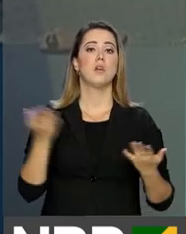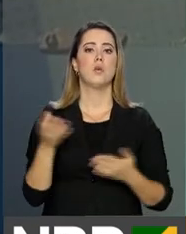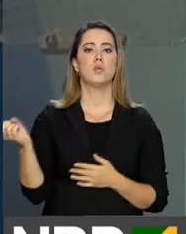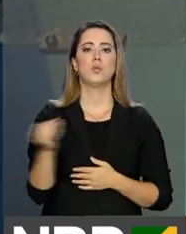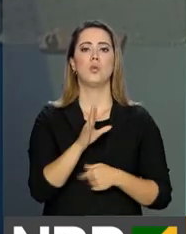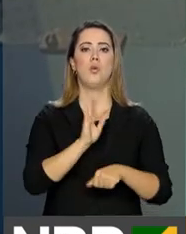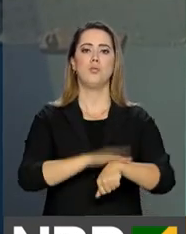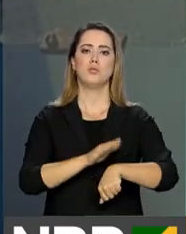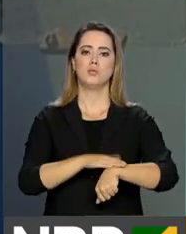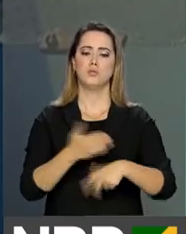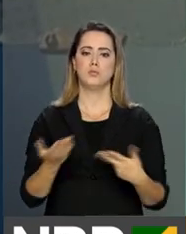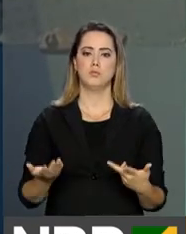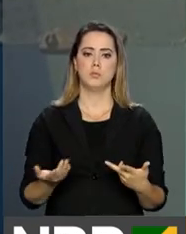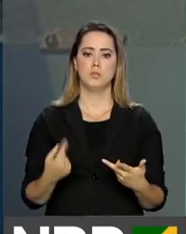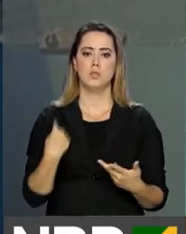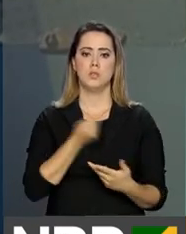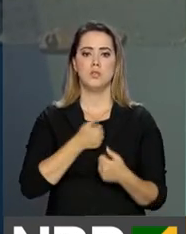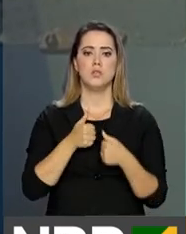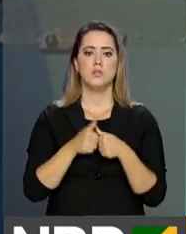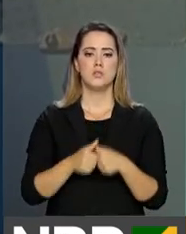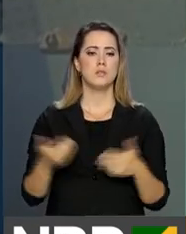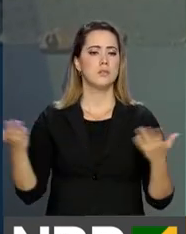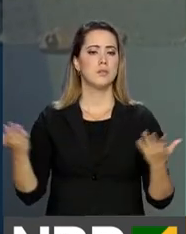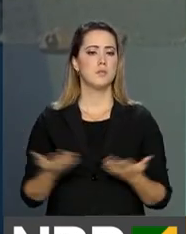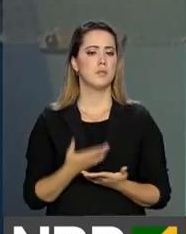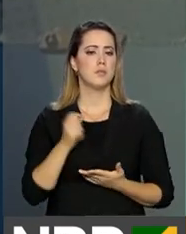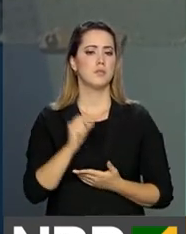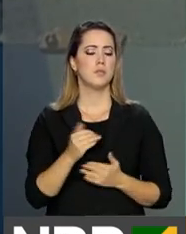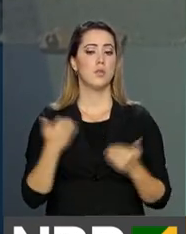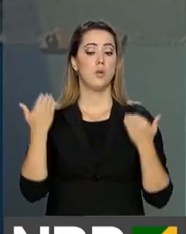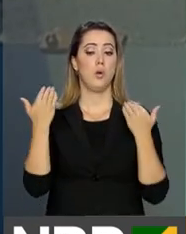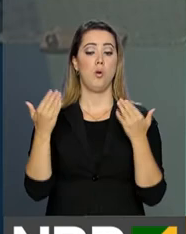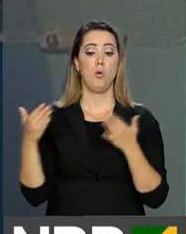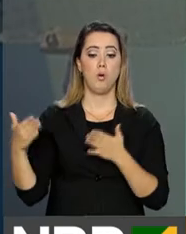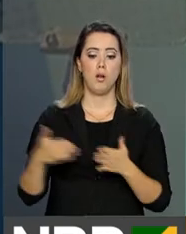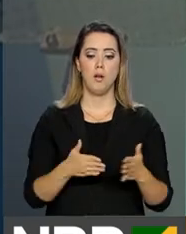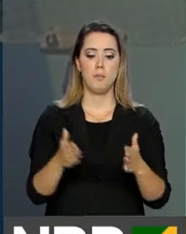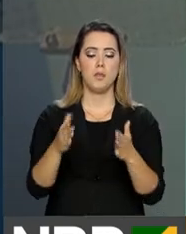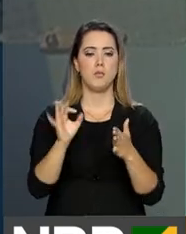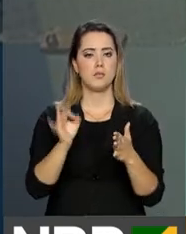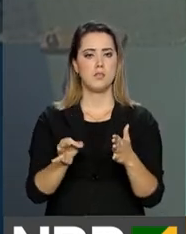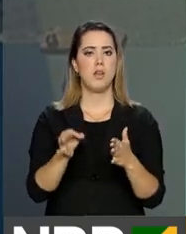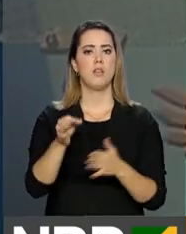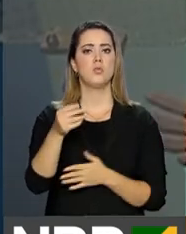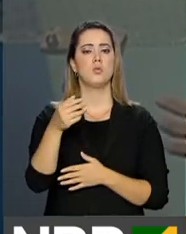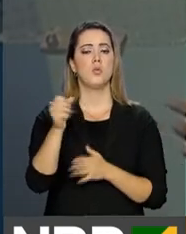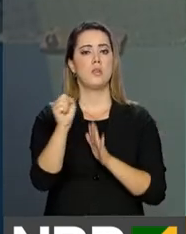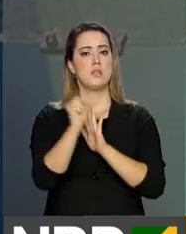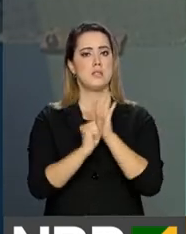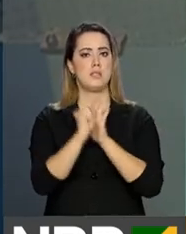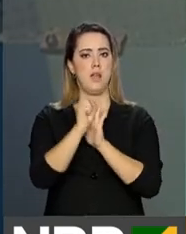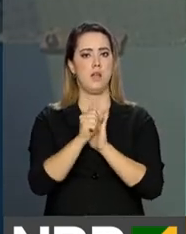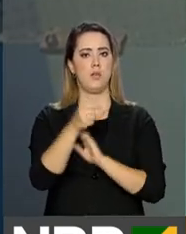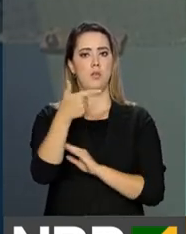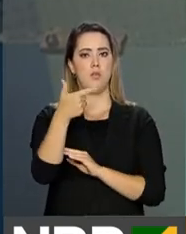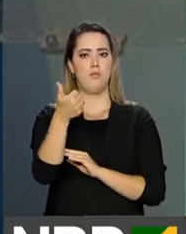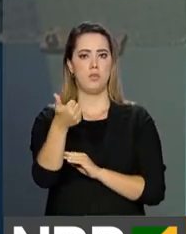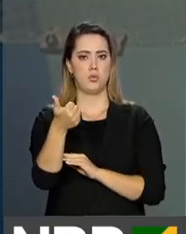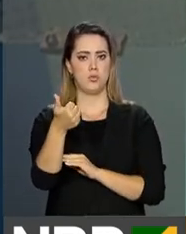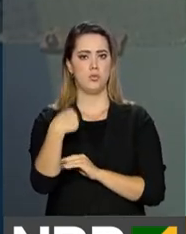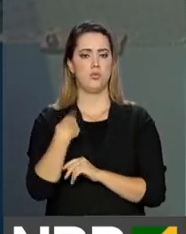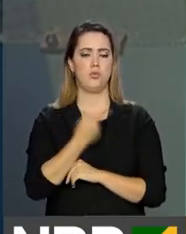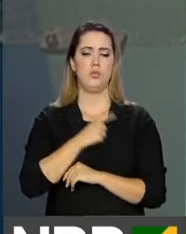novo momento. Nós estamos, na verdade, colocando o Brasil no século XXI. Convenhamos, nós temos